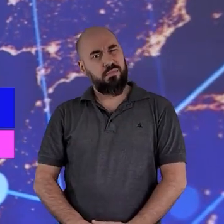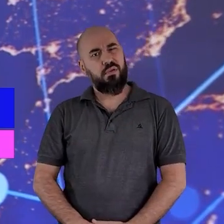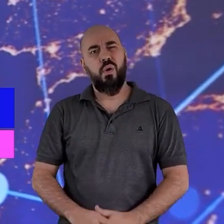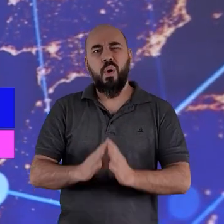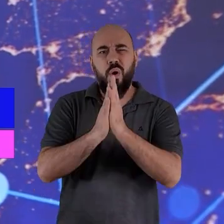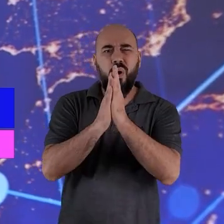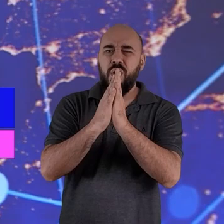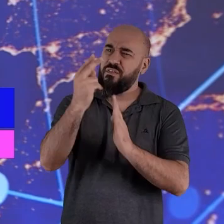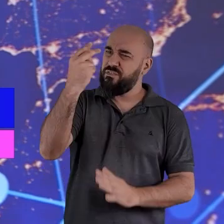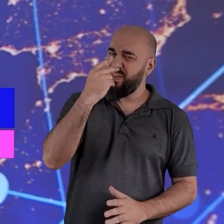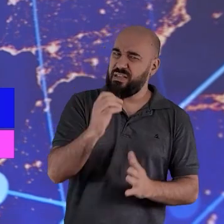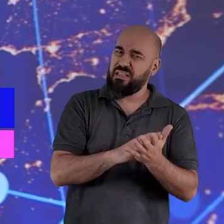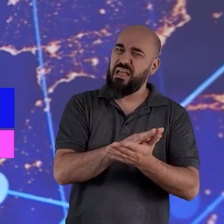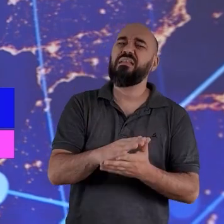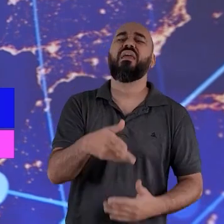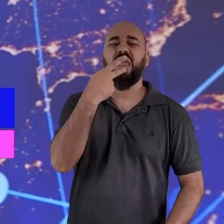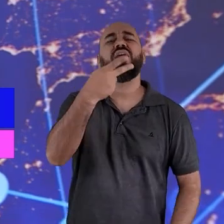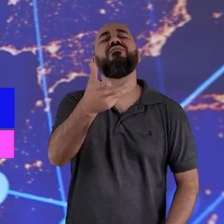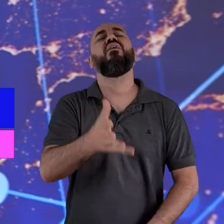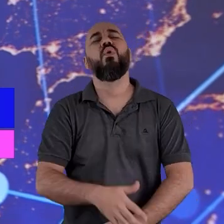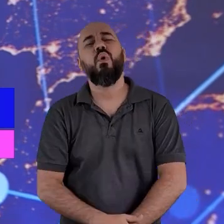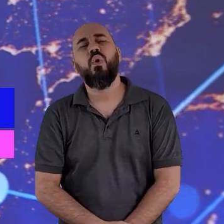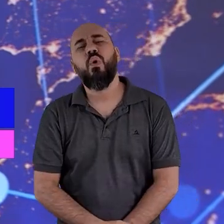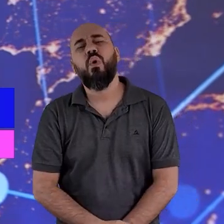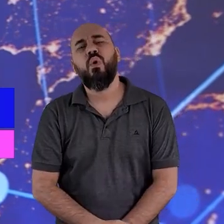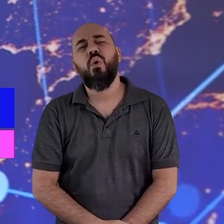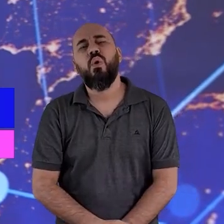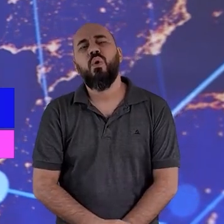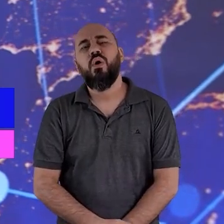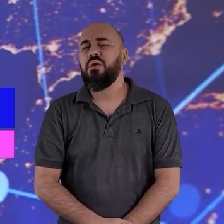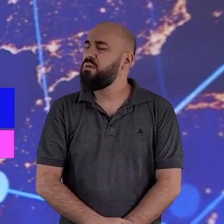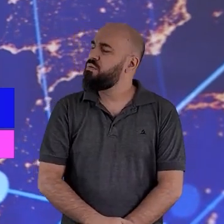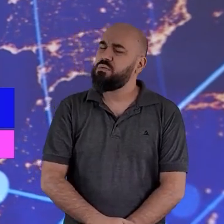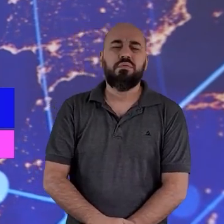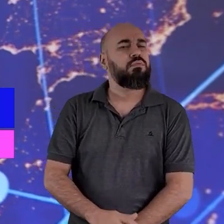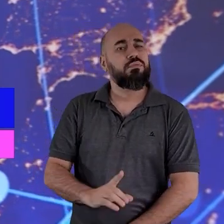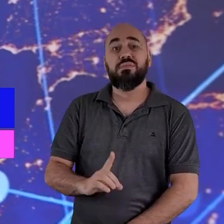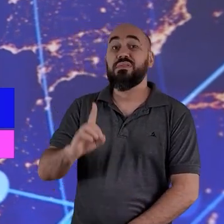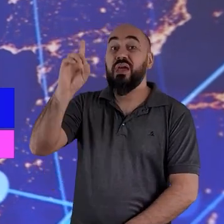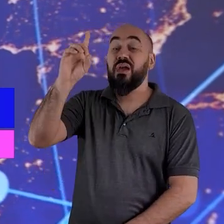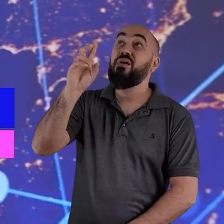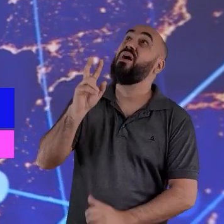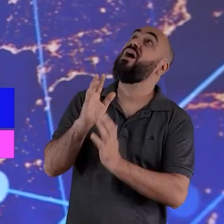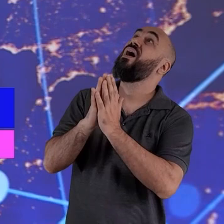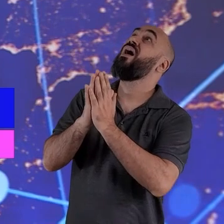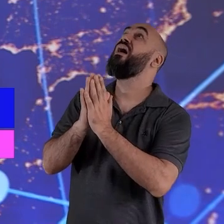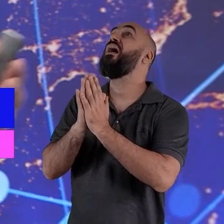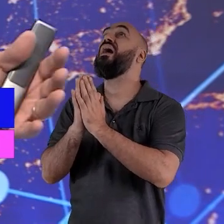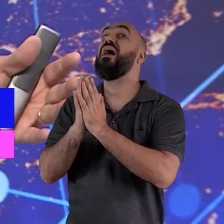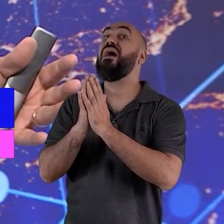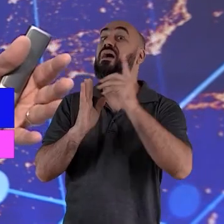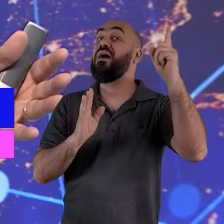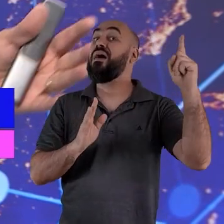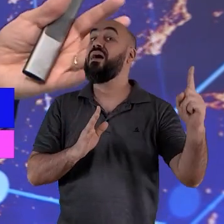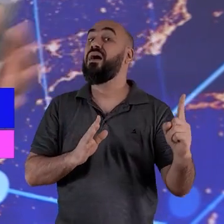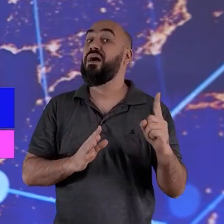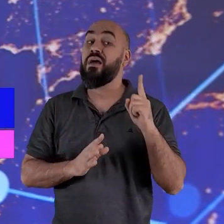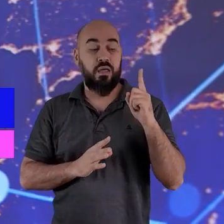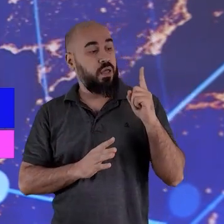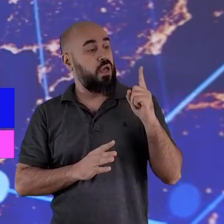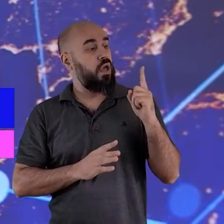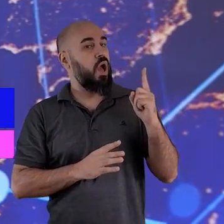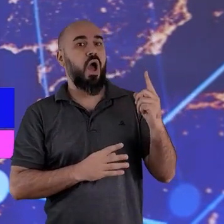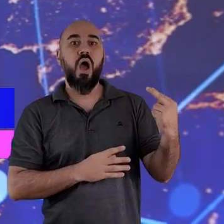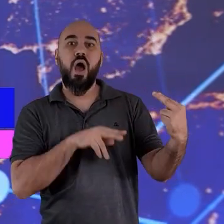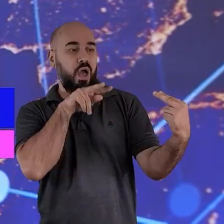passar do teto? Quem foi que disse que Deus está acima do teto? Deus está aí com você agora. Basta você render-se